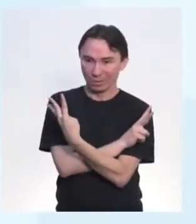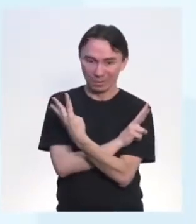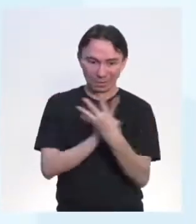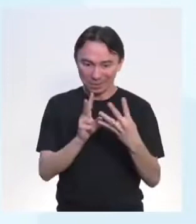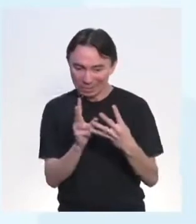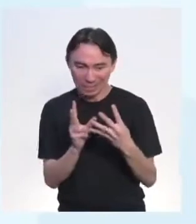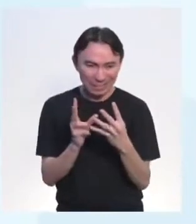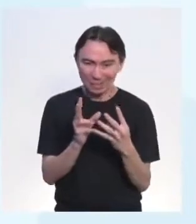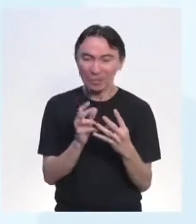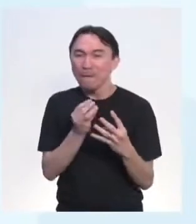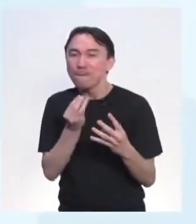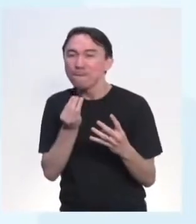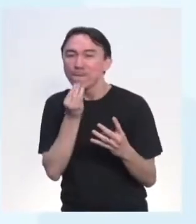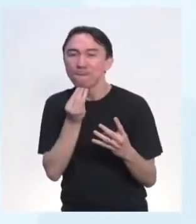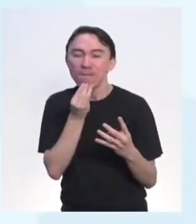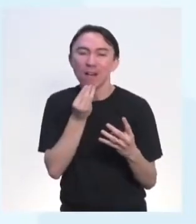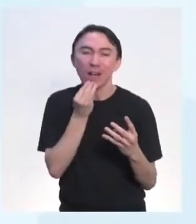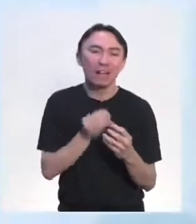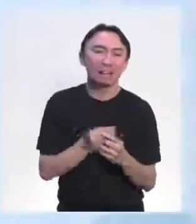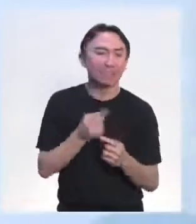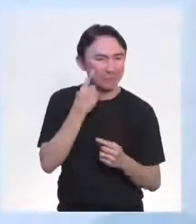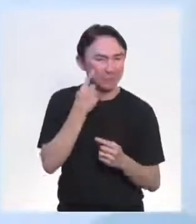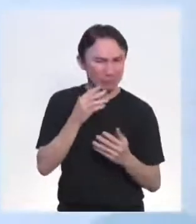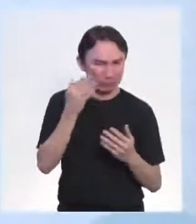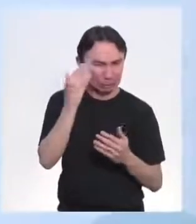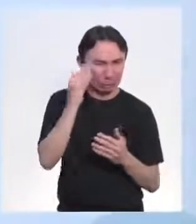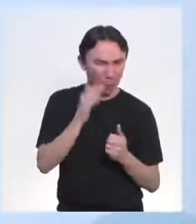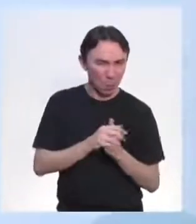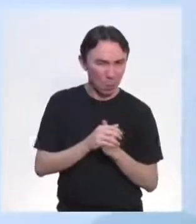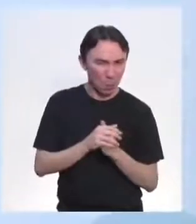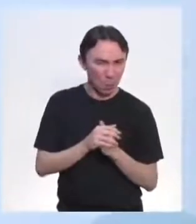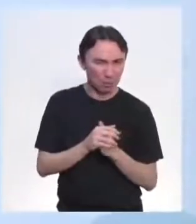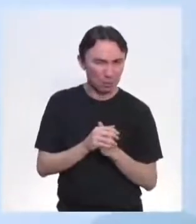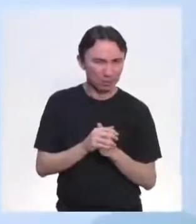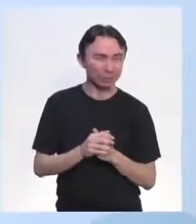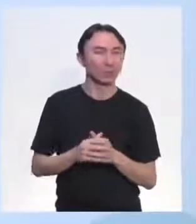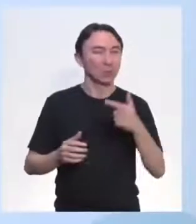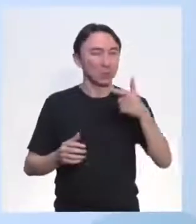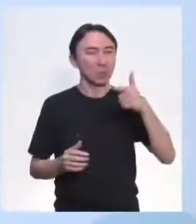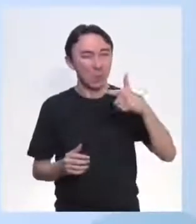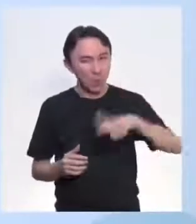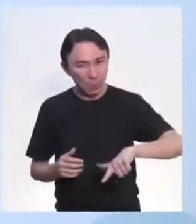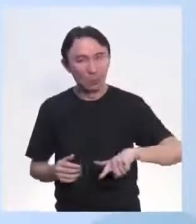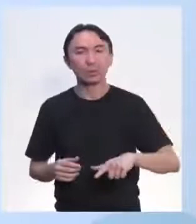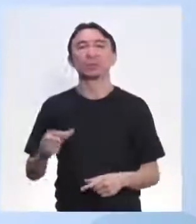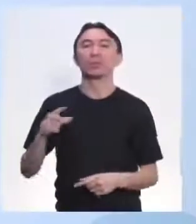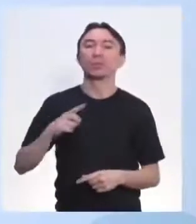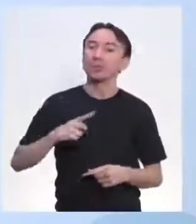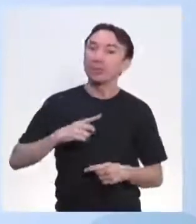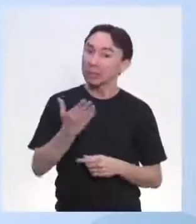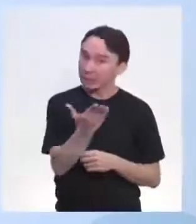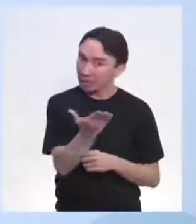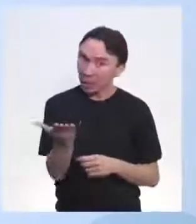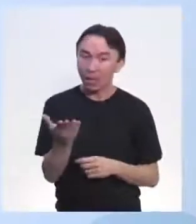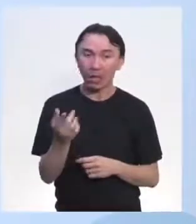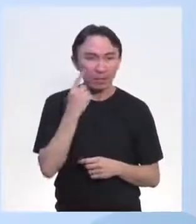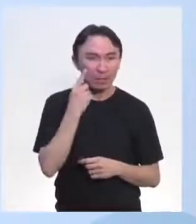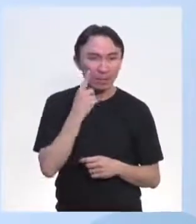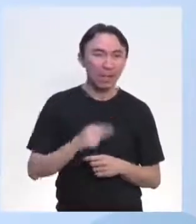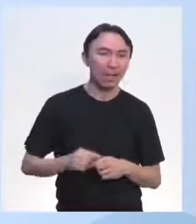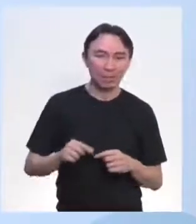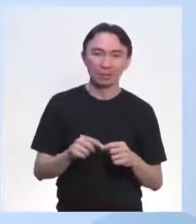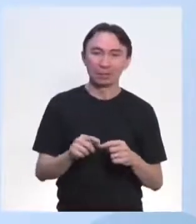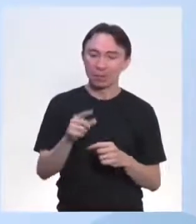pessoal? Está vendo a resolução aí na sua tela? Então, olha lá. Retomando, você tinha que pegar 6